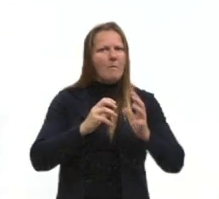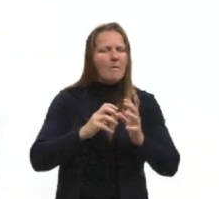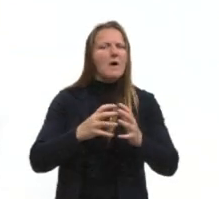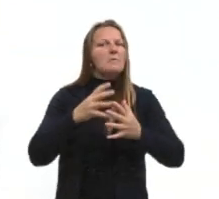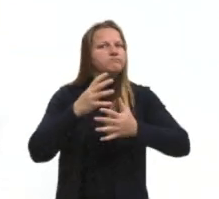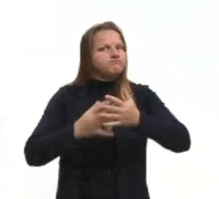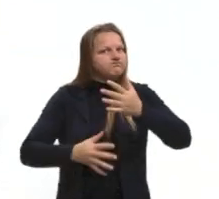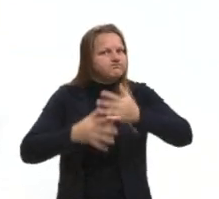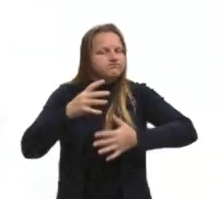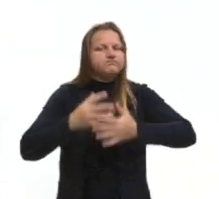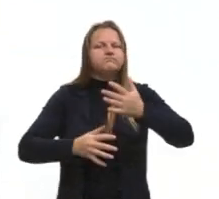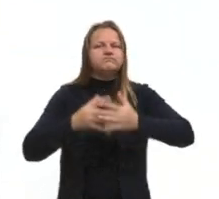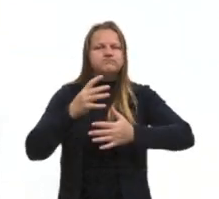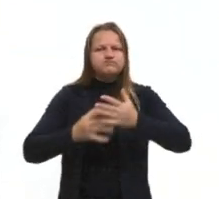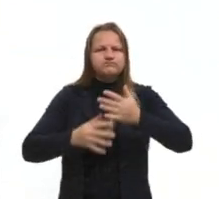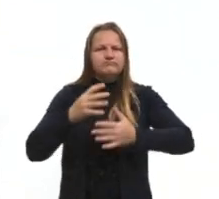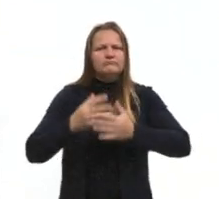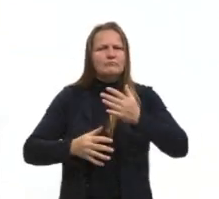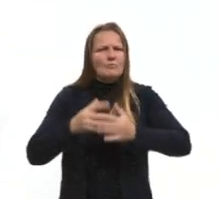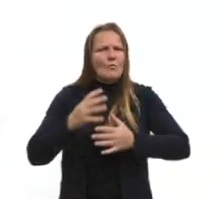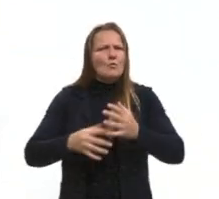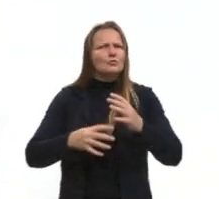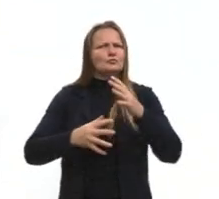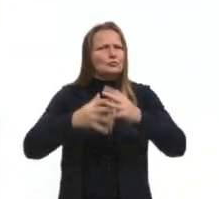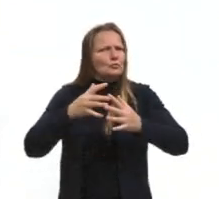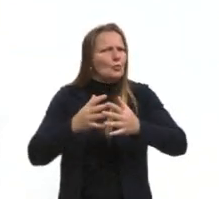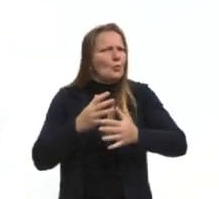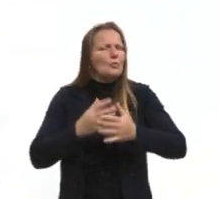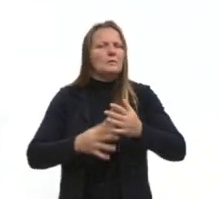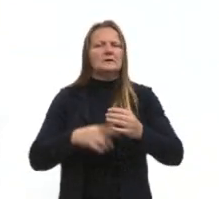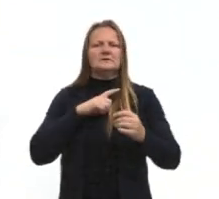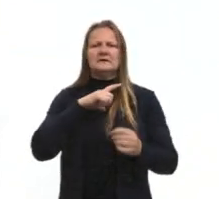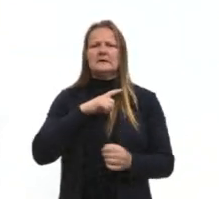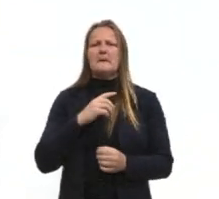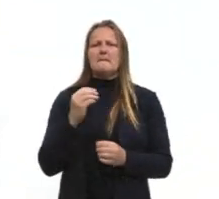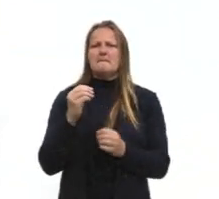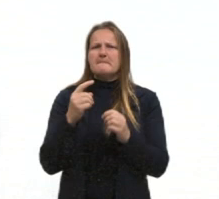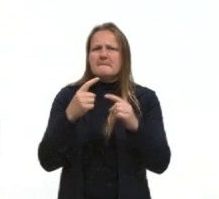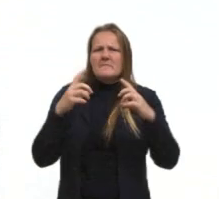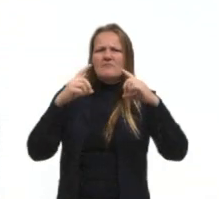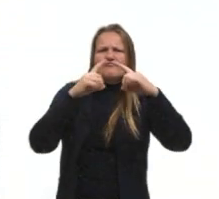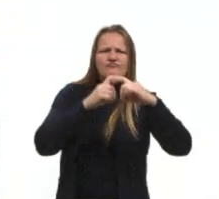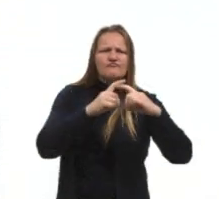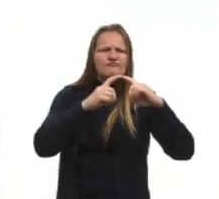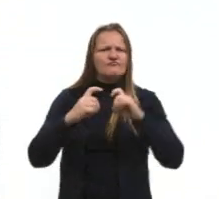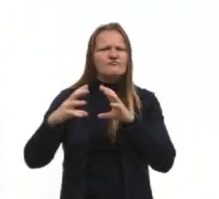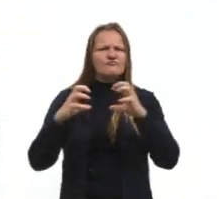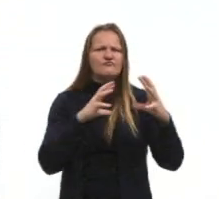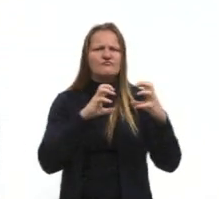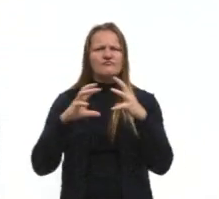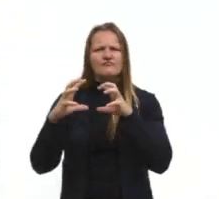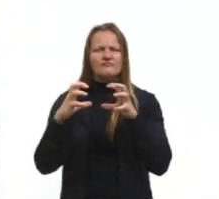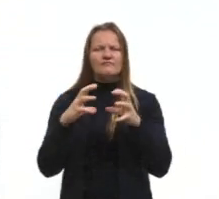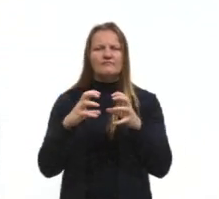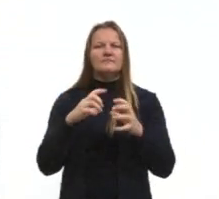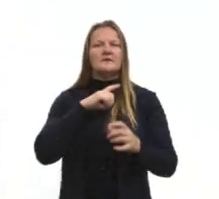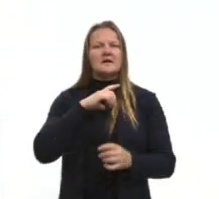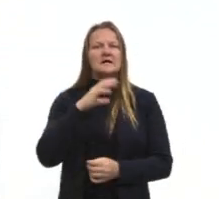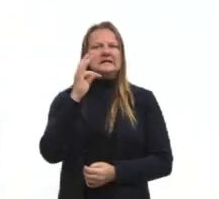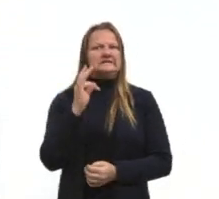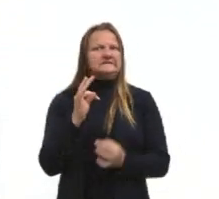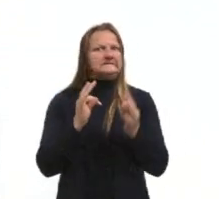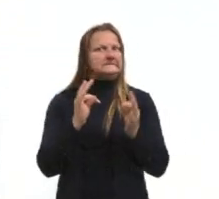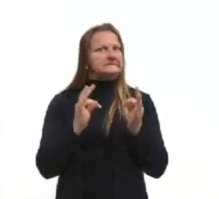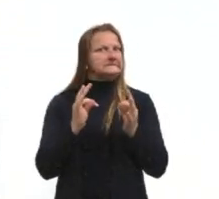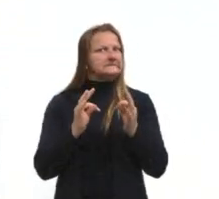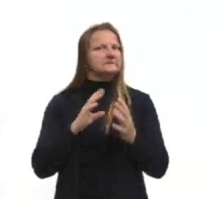E aí nós vamos ver quais são essas tensões aí que podem cair podem ser objeto de alguma das nossas